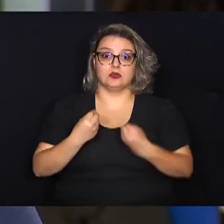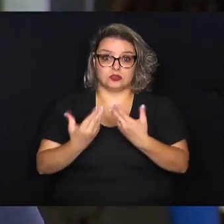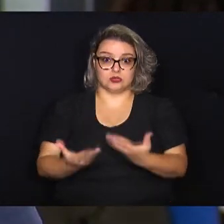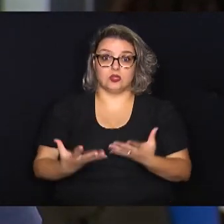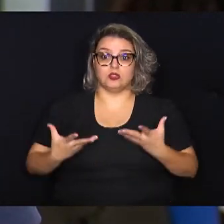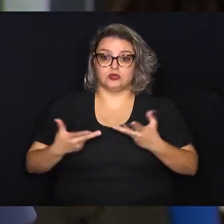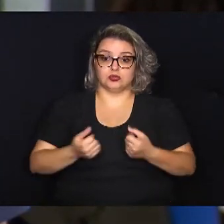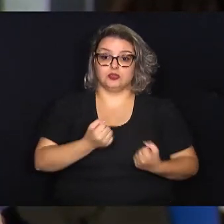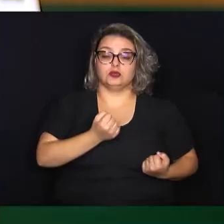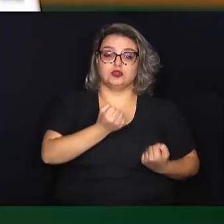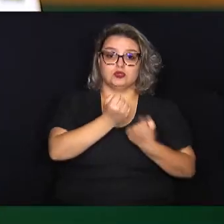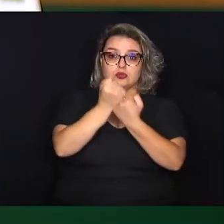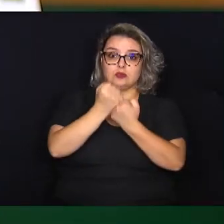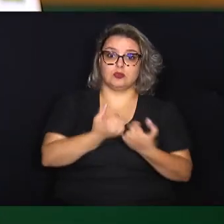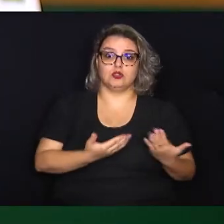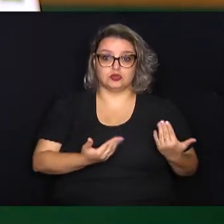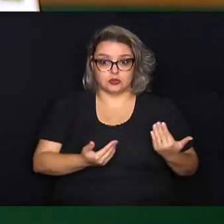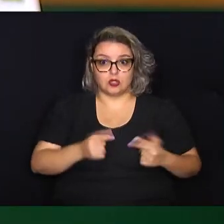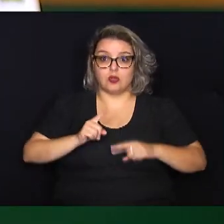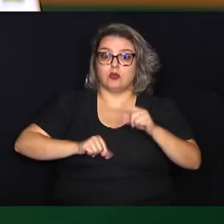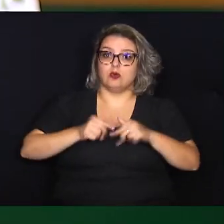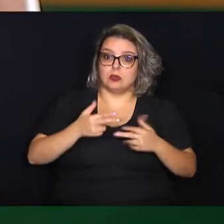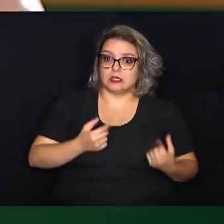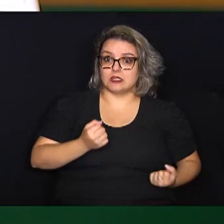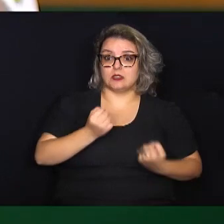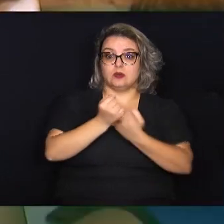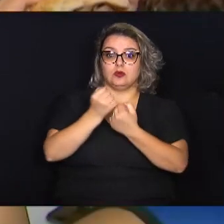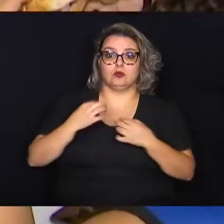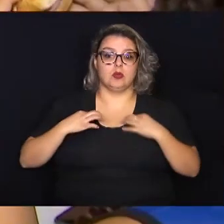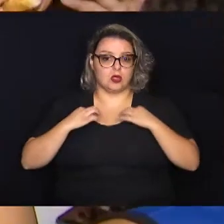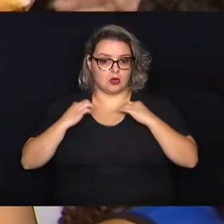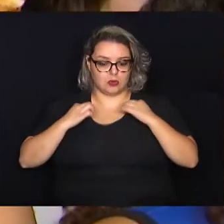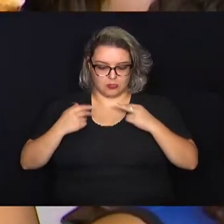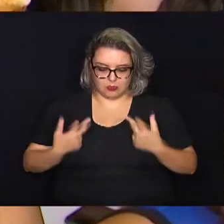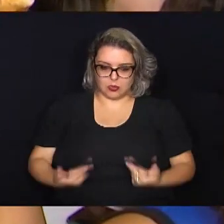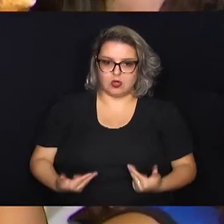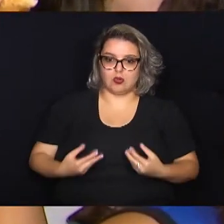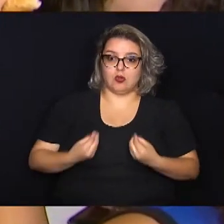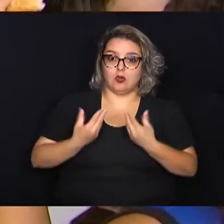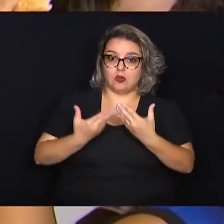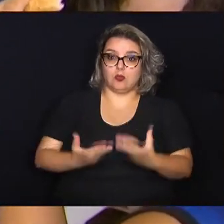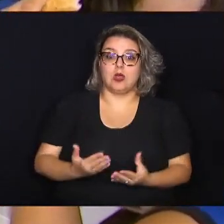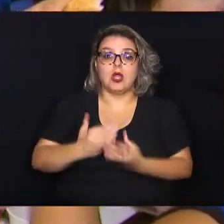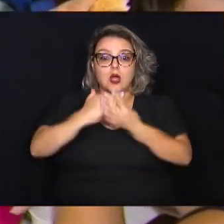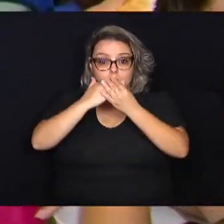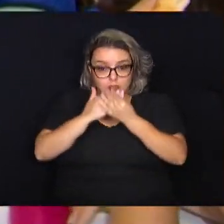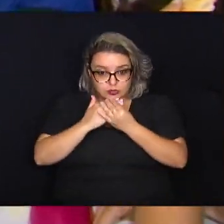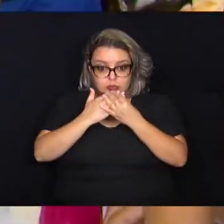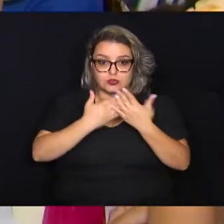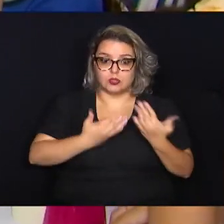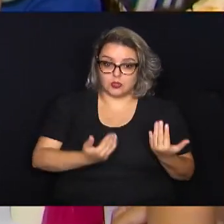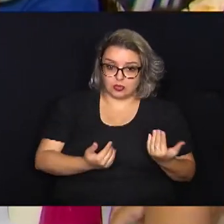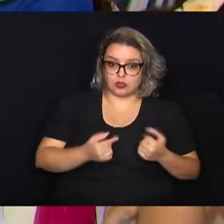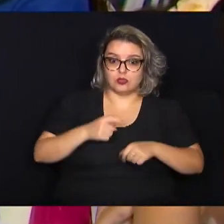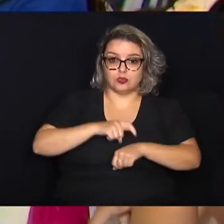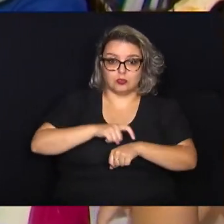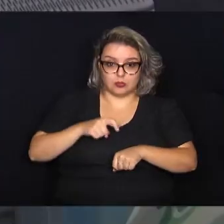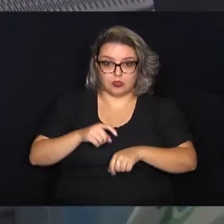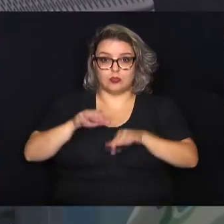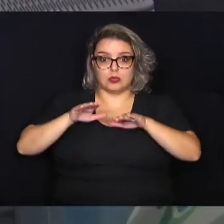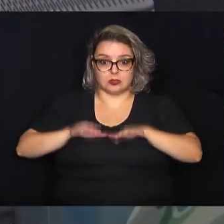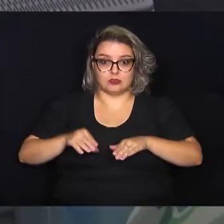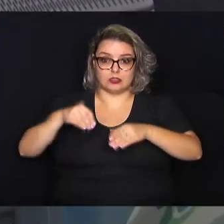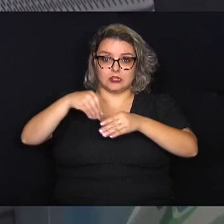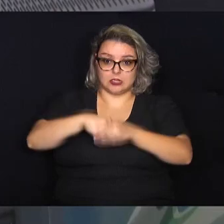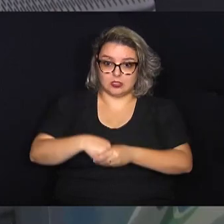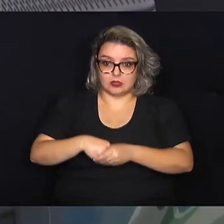todo o suporte para o jovem, material de apoio, uniforme, a gente oferece um lanche para o jovem também no período que ele está aqui. Aí